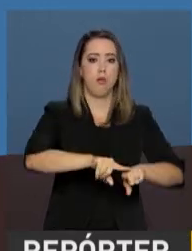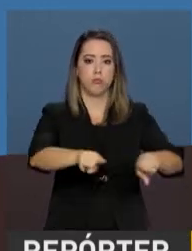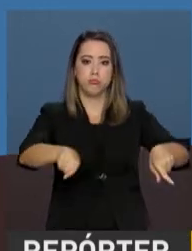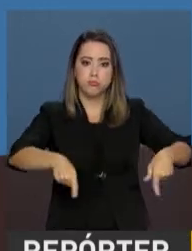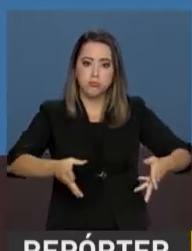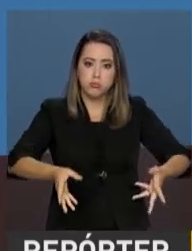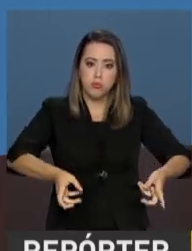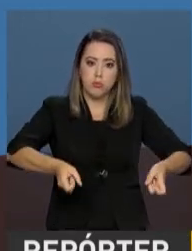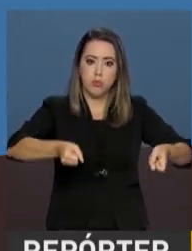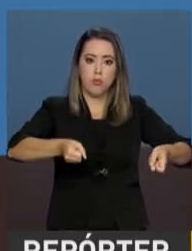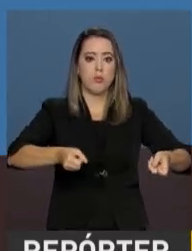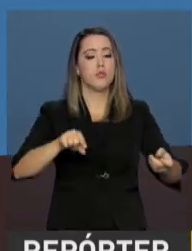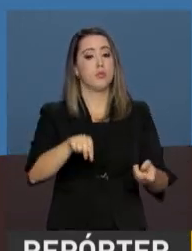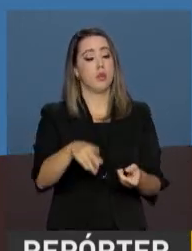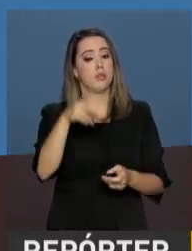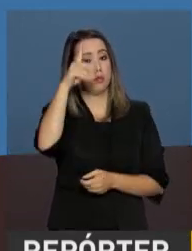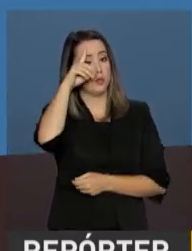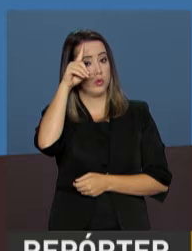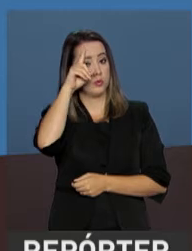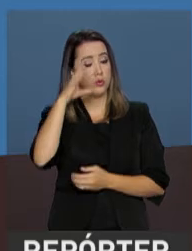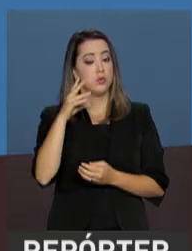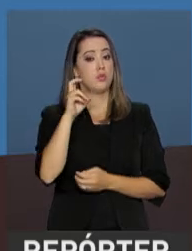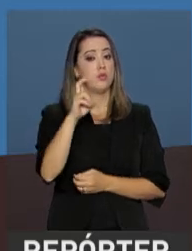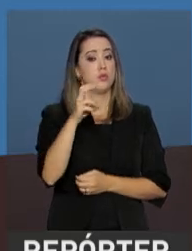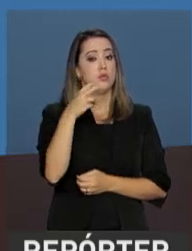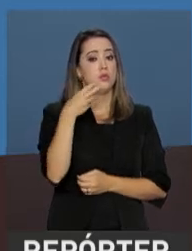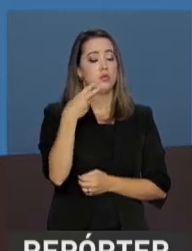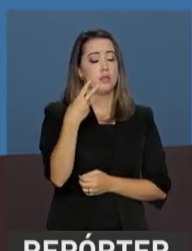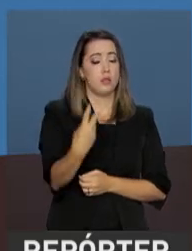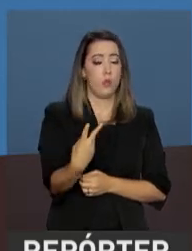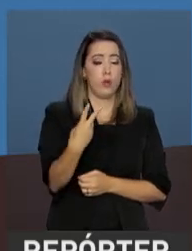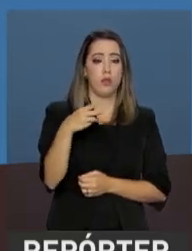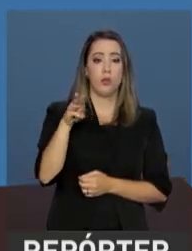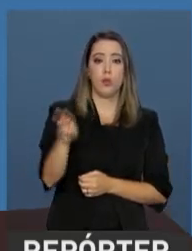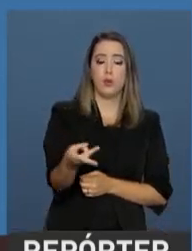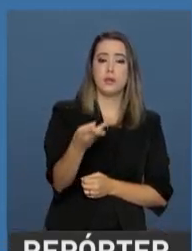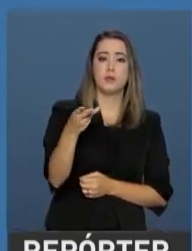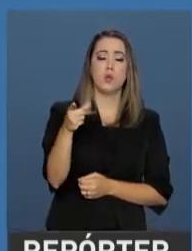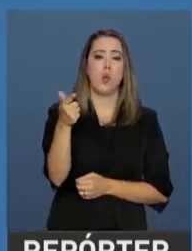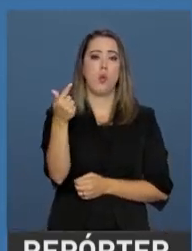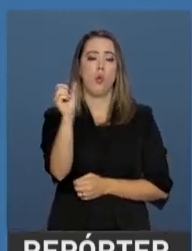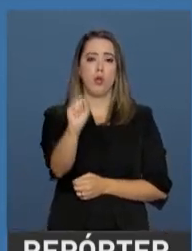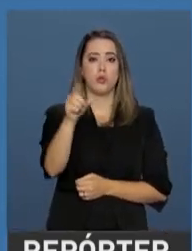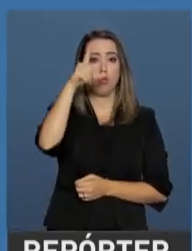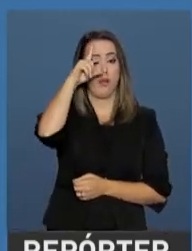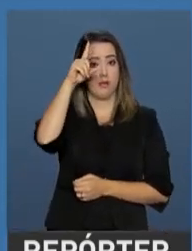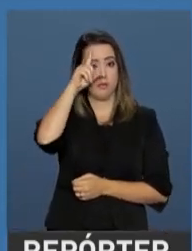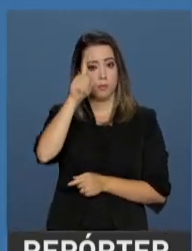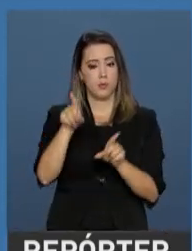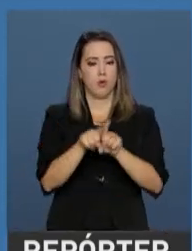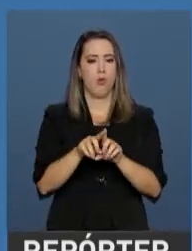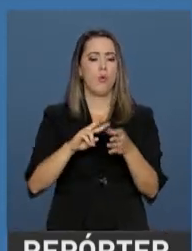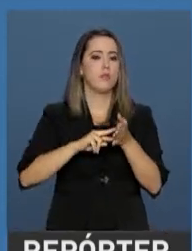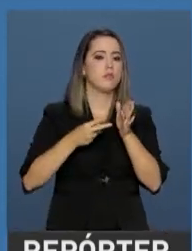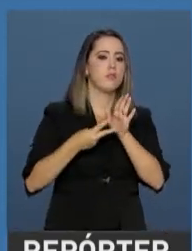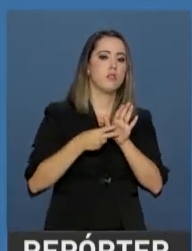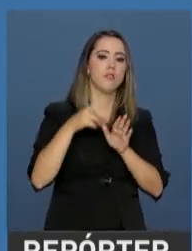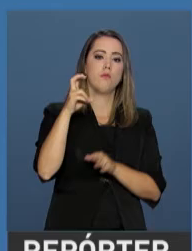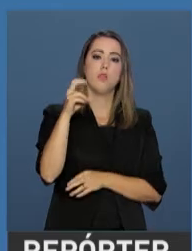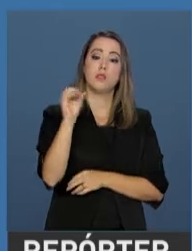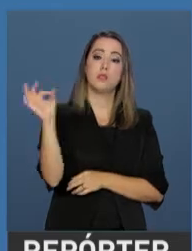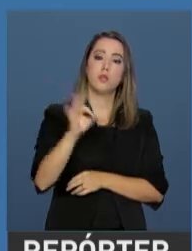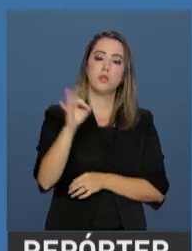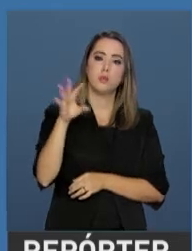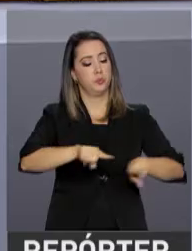52 milhões de metros cúbicos de gás natural diários o que corresponde a quase 50% do total produzido